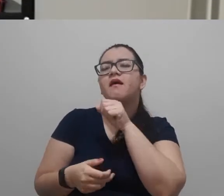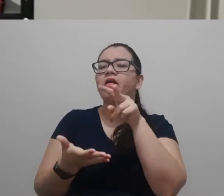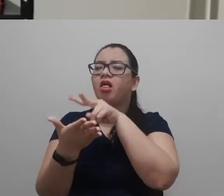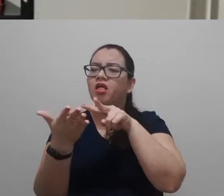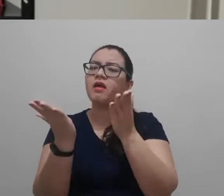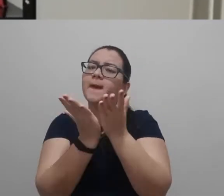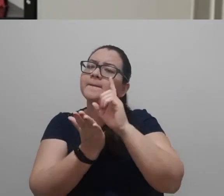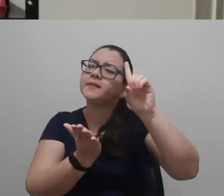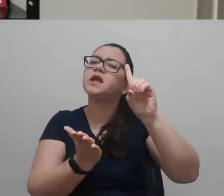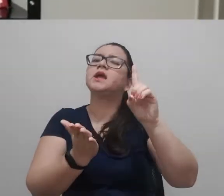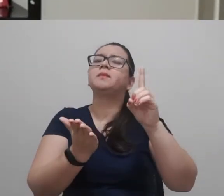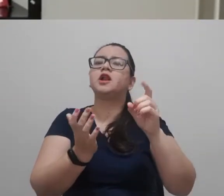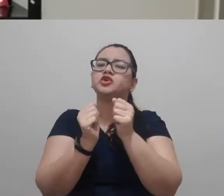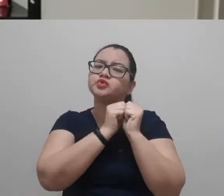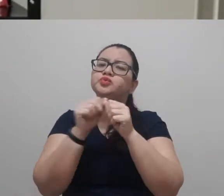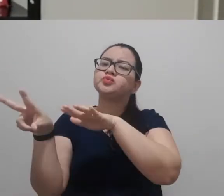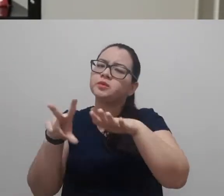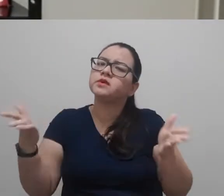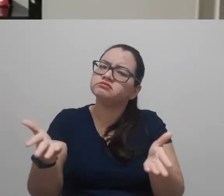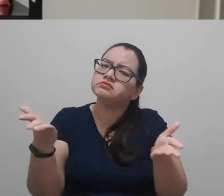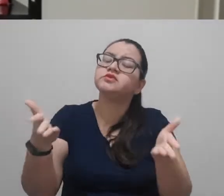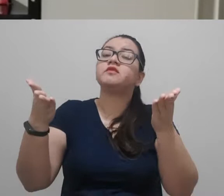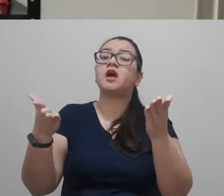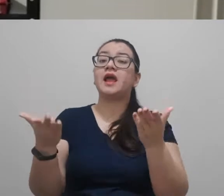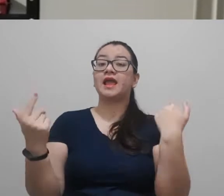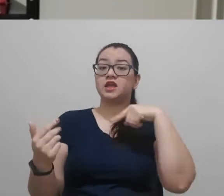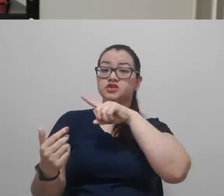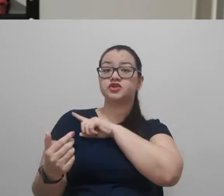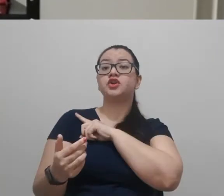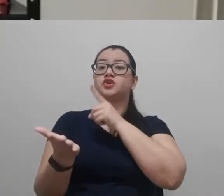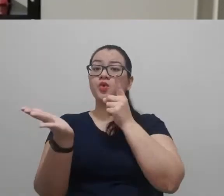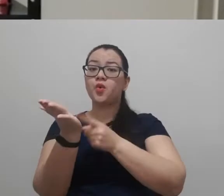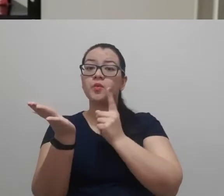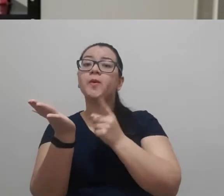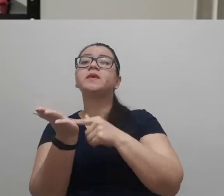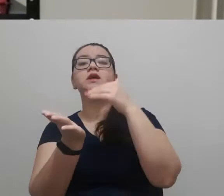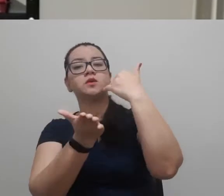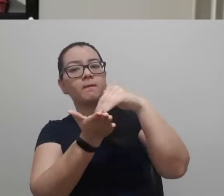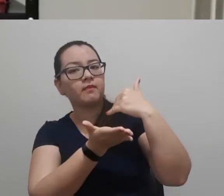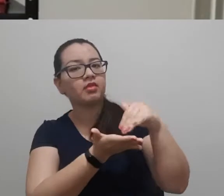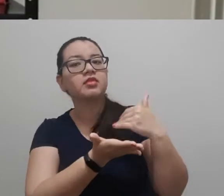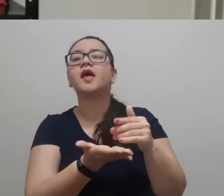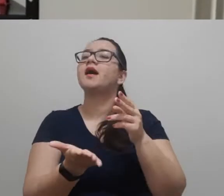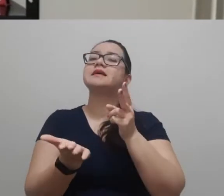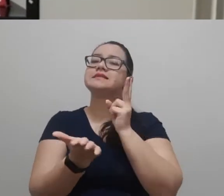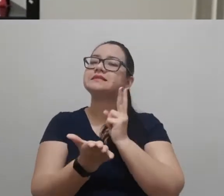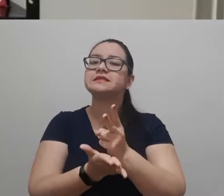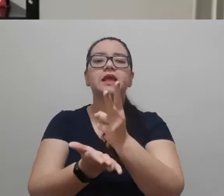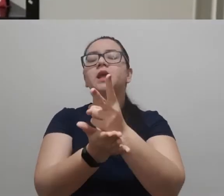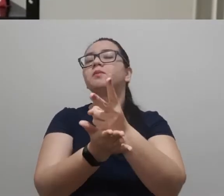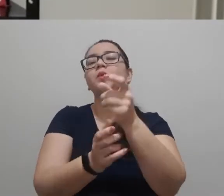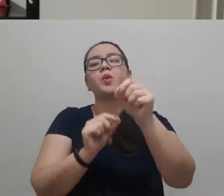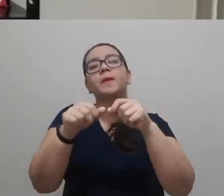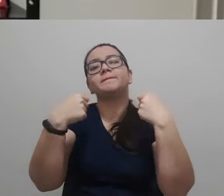semana, incentivem eles, e o Ministério Infantil se compromete a enviar periodicamente todas as